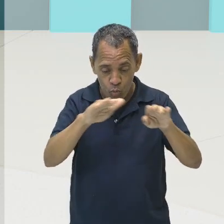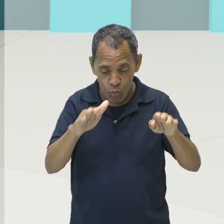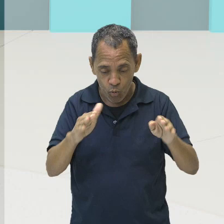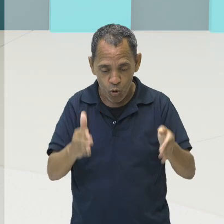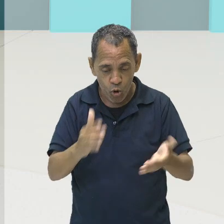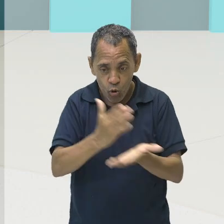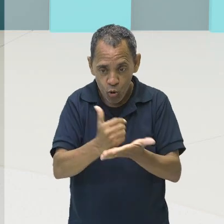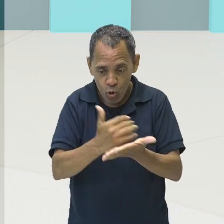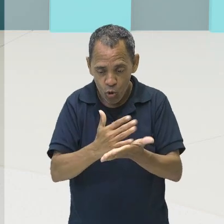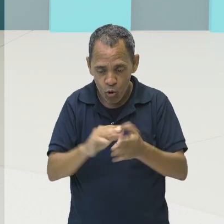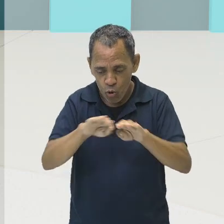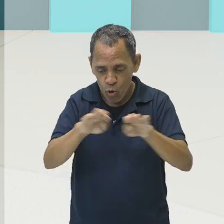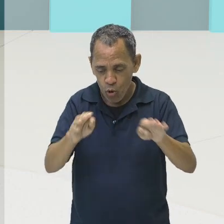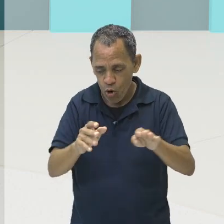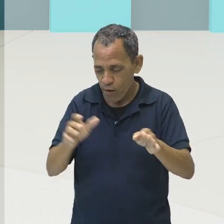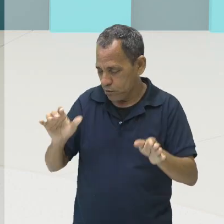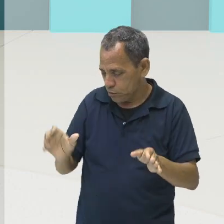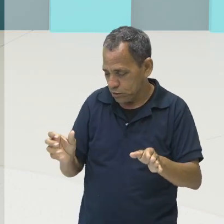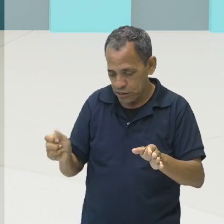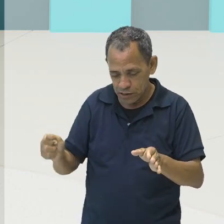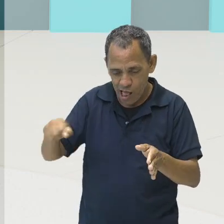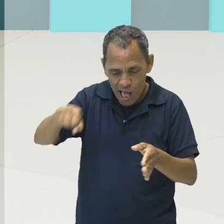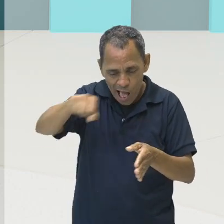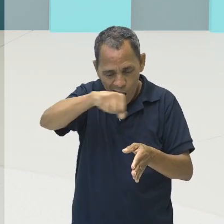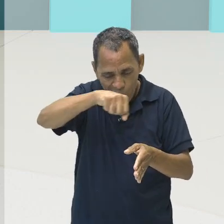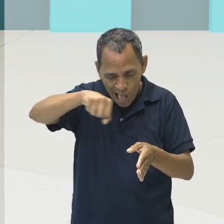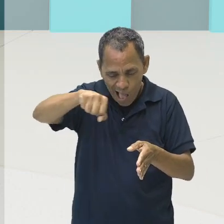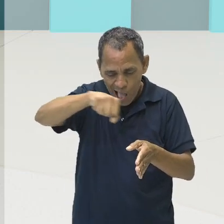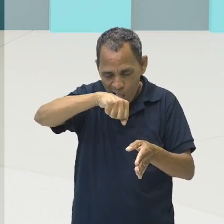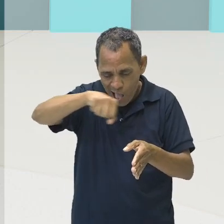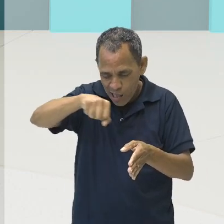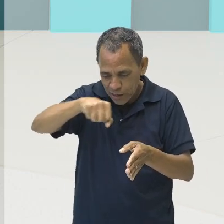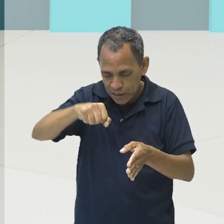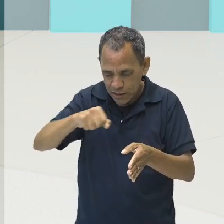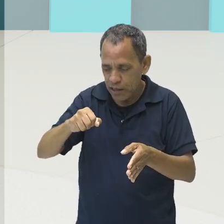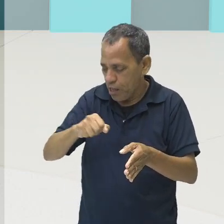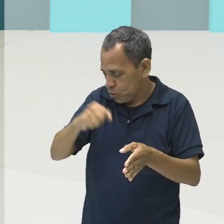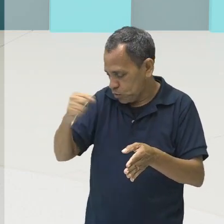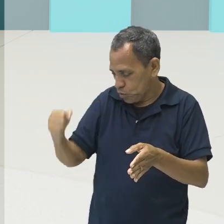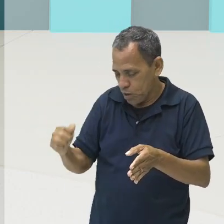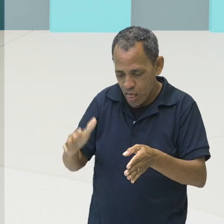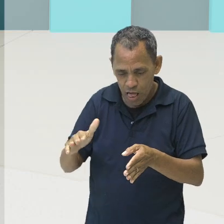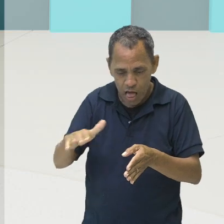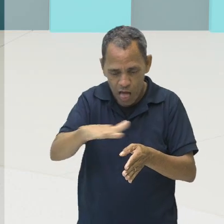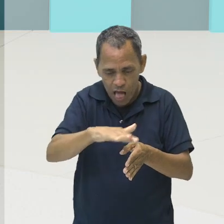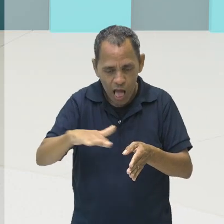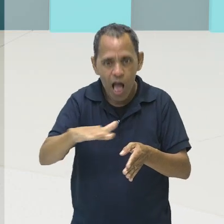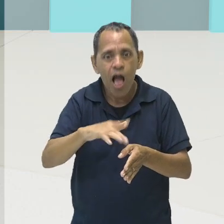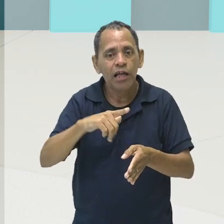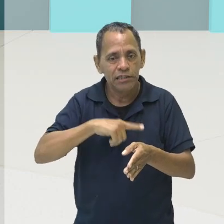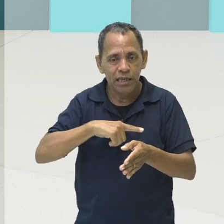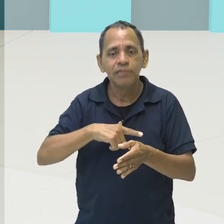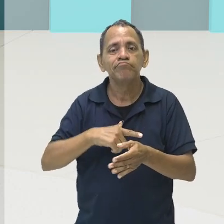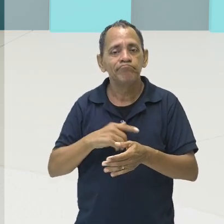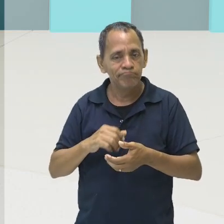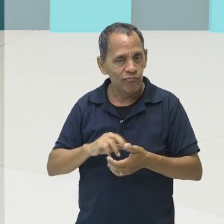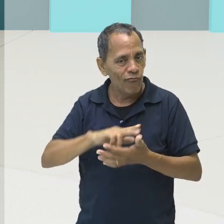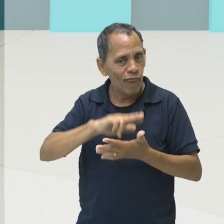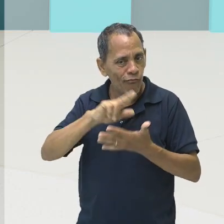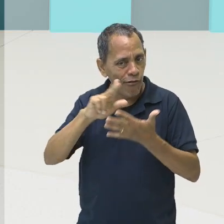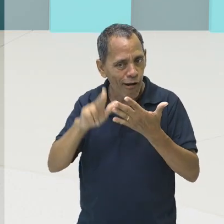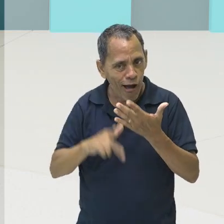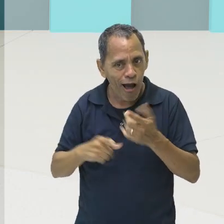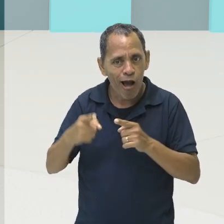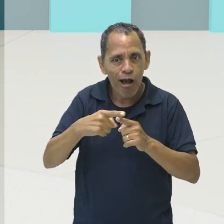já assado. Deu água na boca agora, né? Essa cobertura aí. Vejam, então, que nós temos bastante elementos linguísticos quando